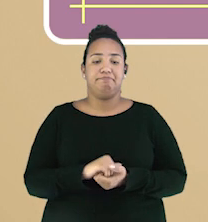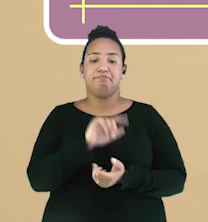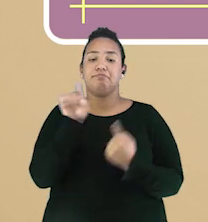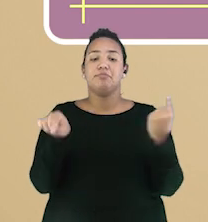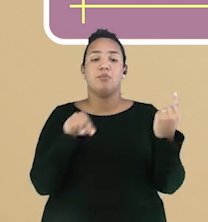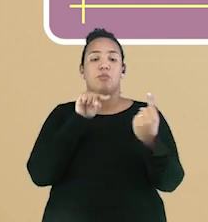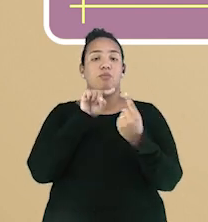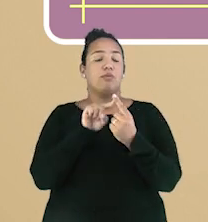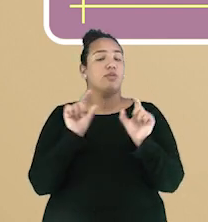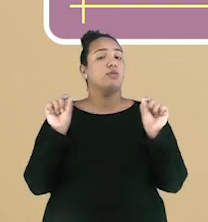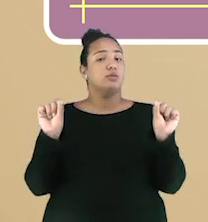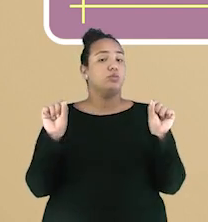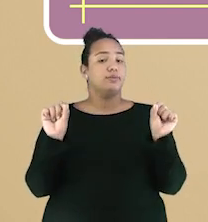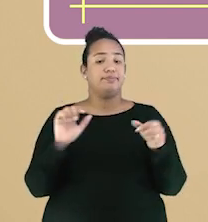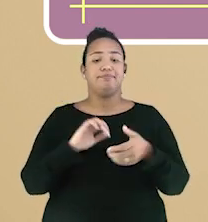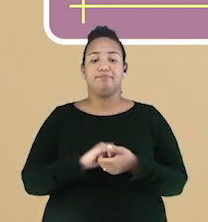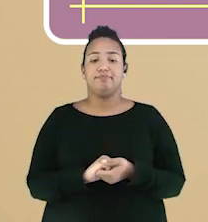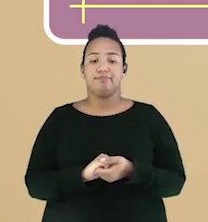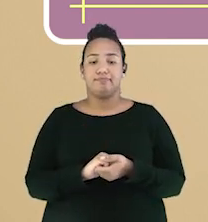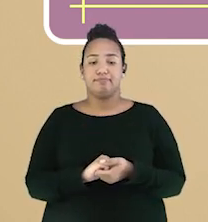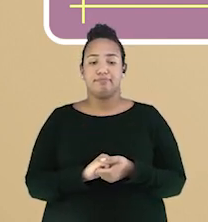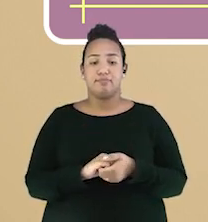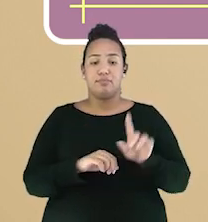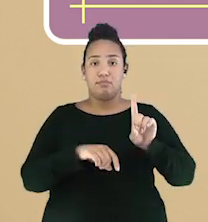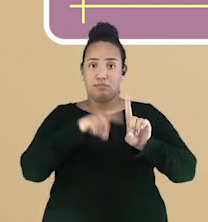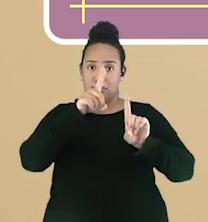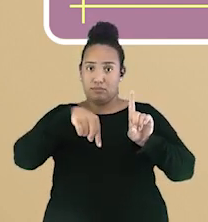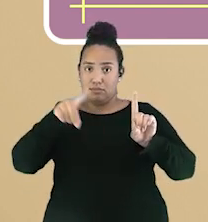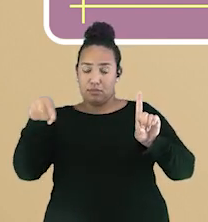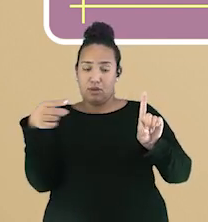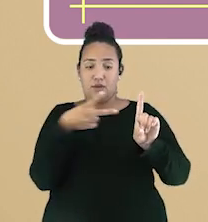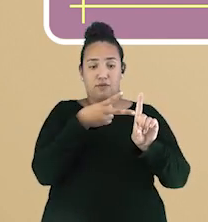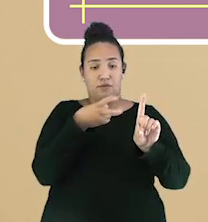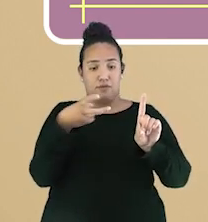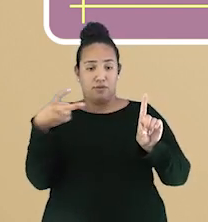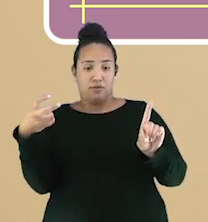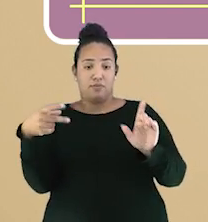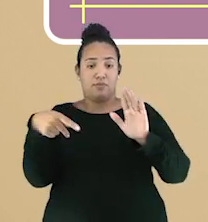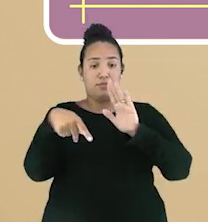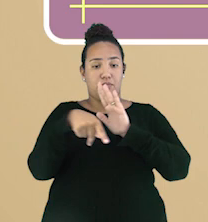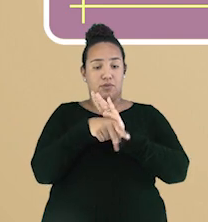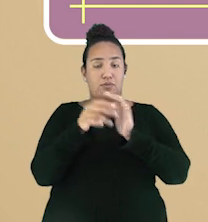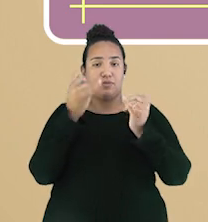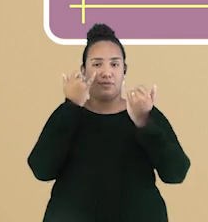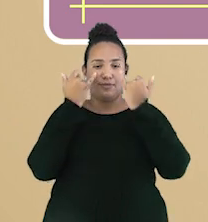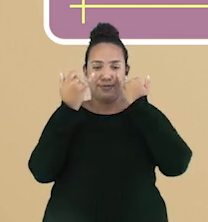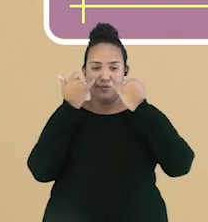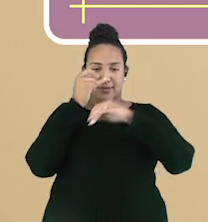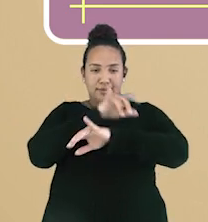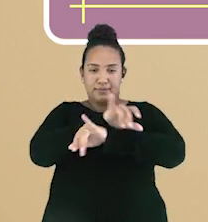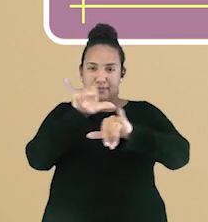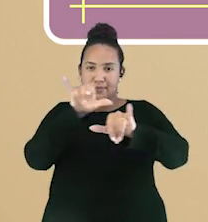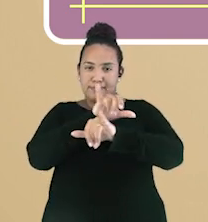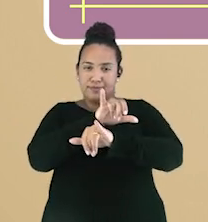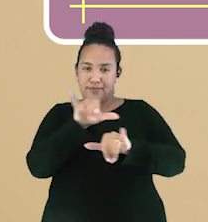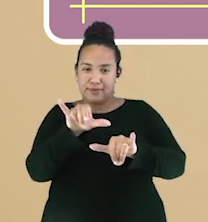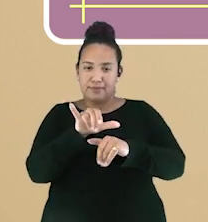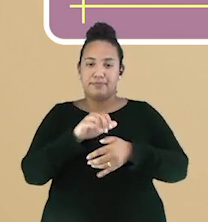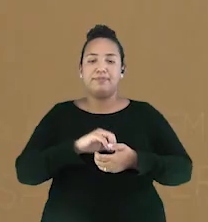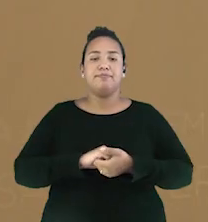objetivo da aula é ler gráficos oriundos das mídias de informação de forma